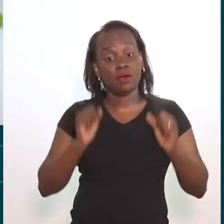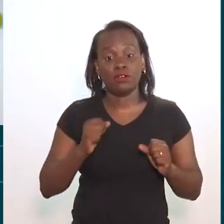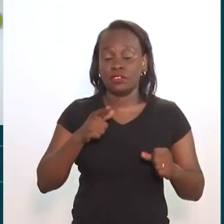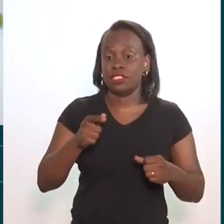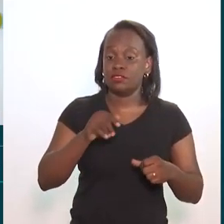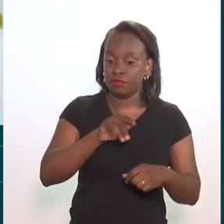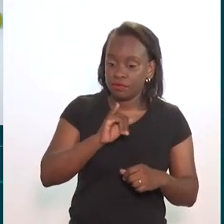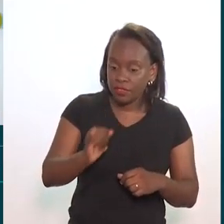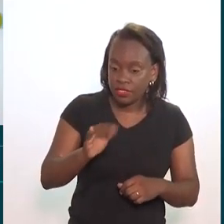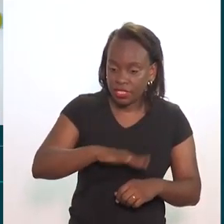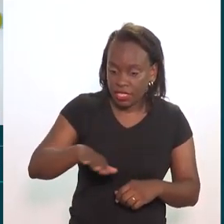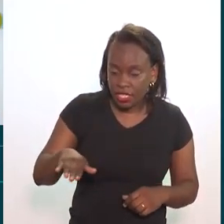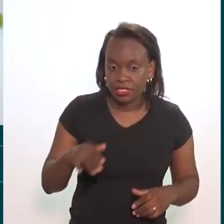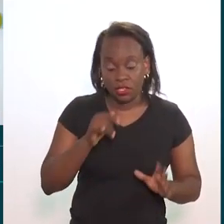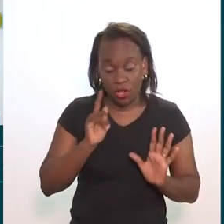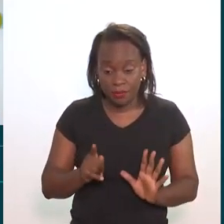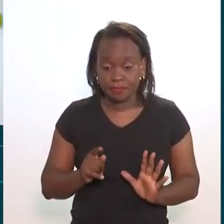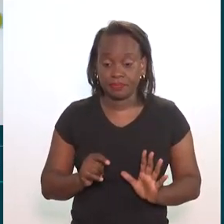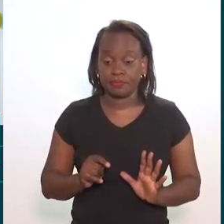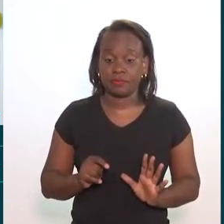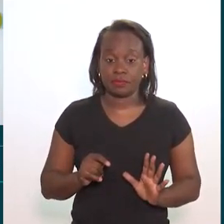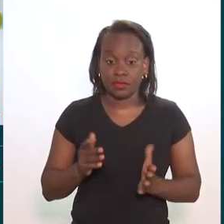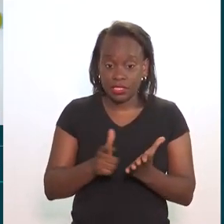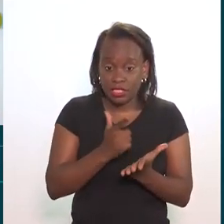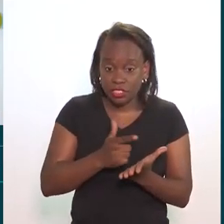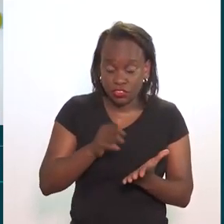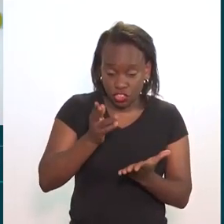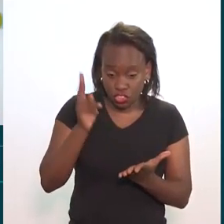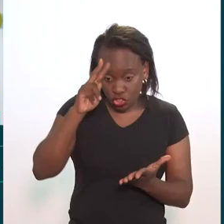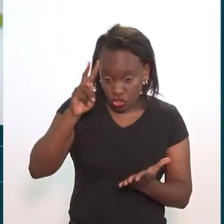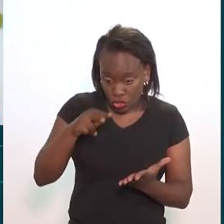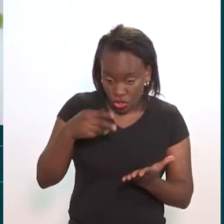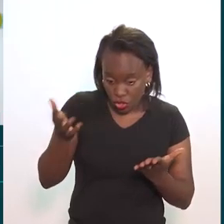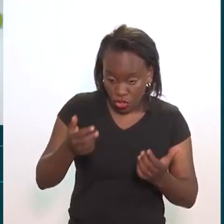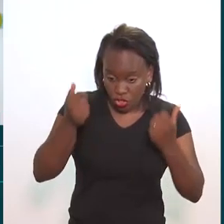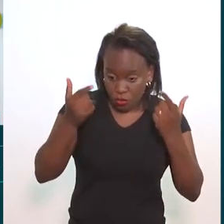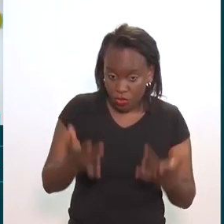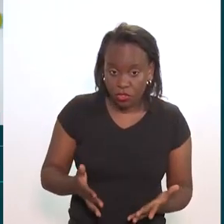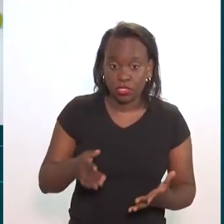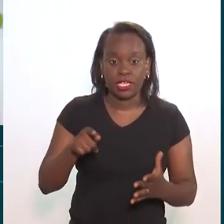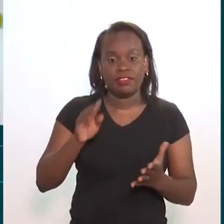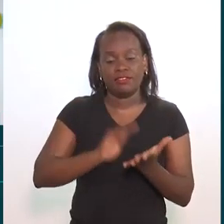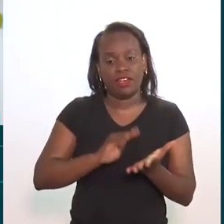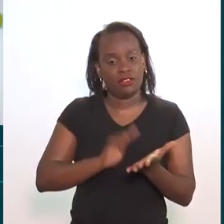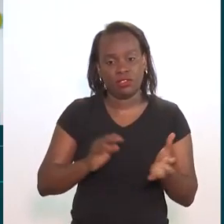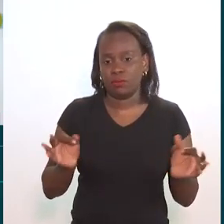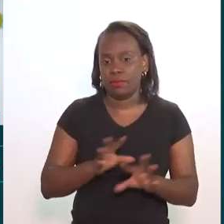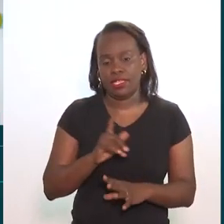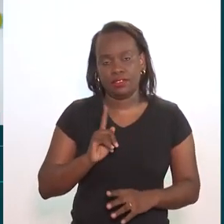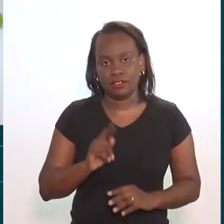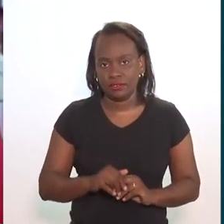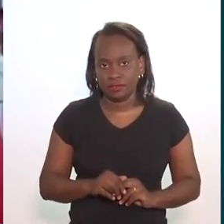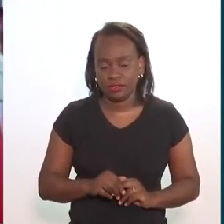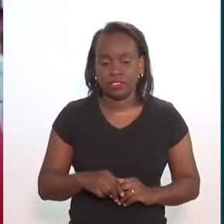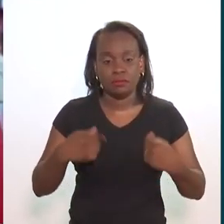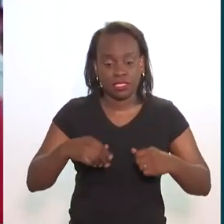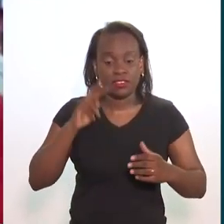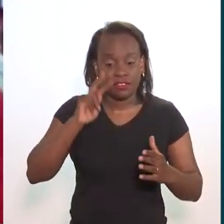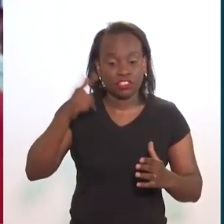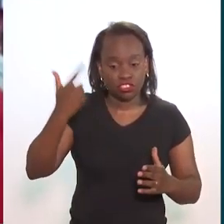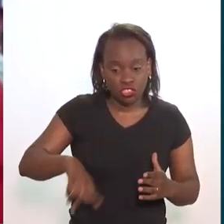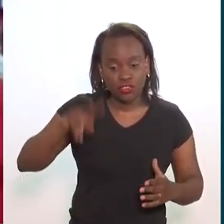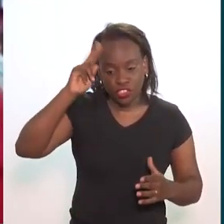repente você virar para uma criança e falar assim, olha, o livro de história que você aprendeu no colégio, ele está incompleto, amor. A